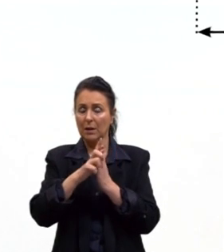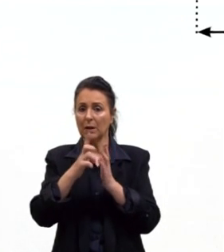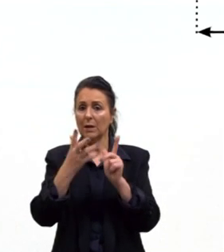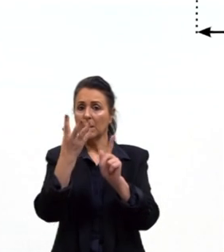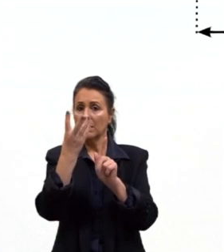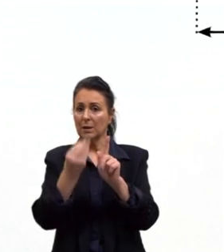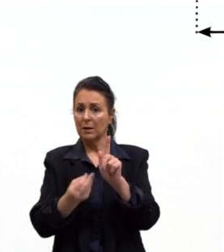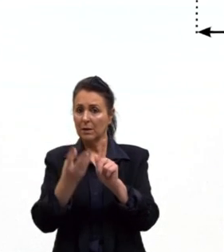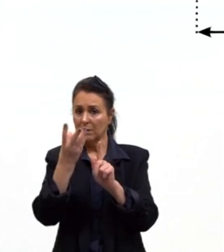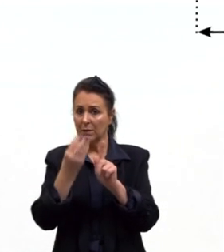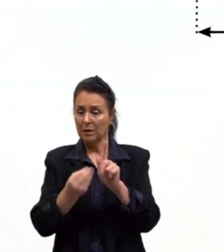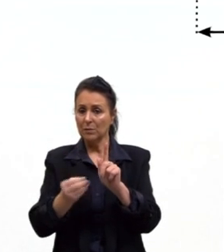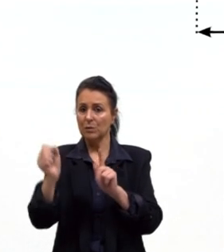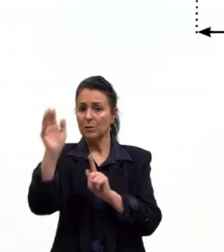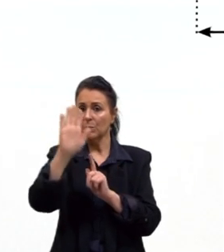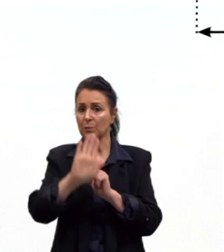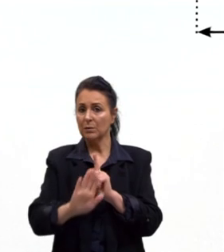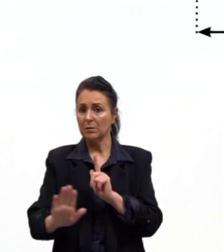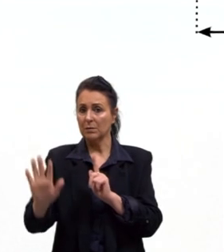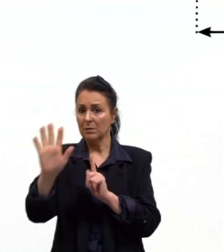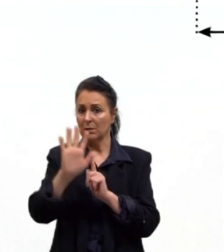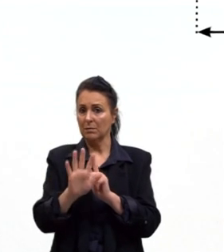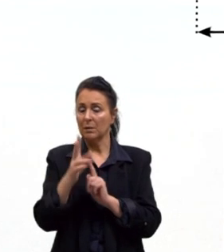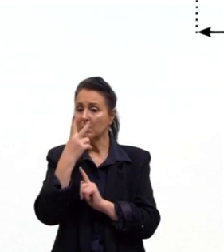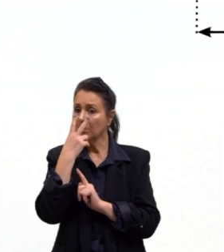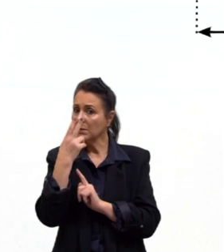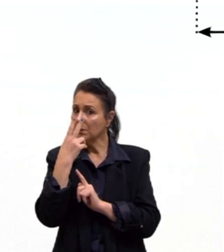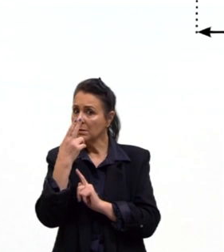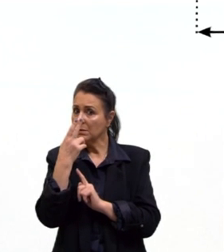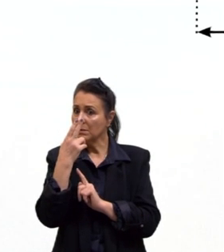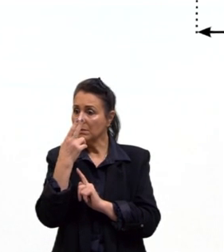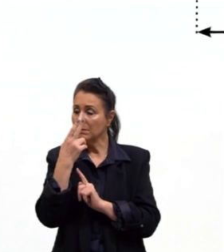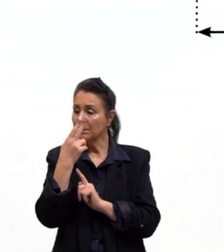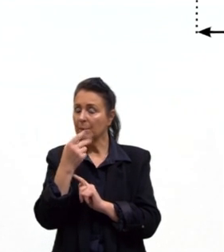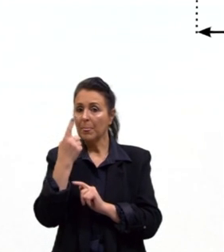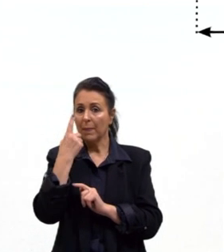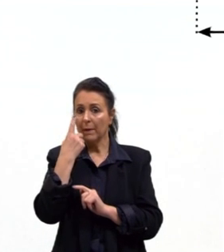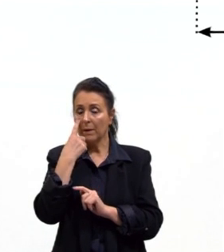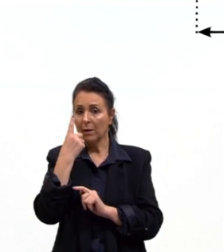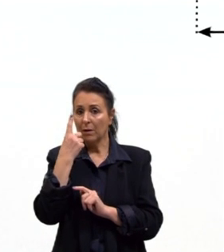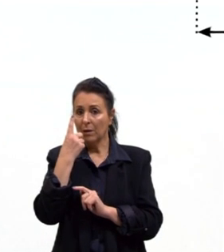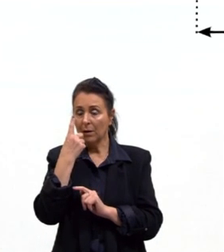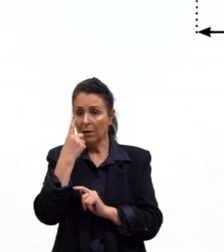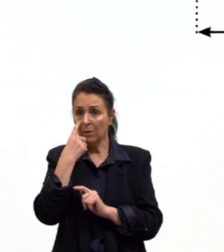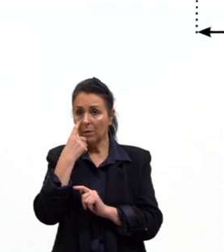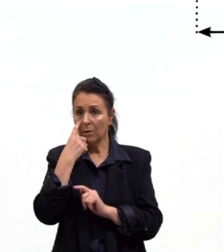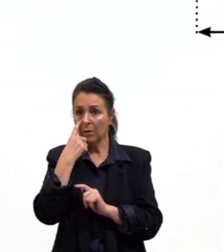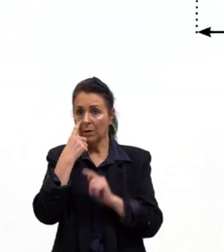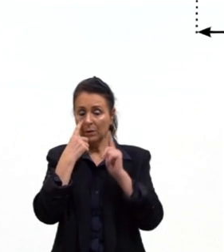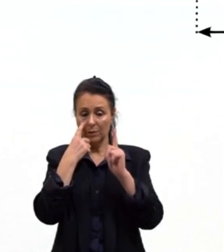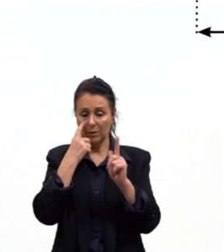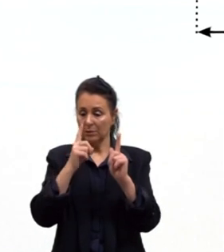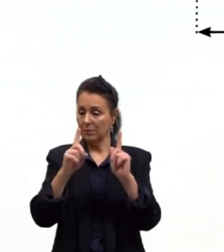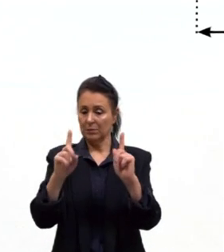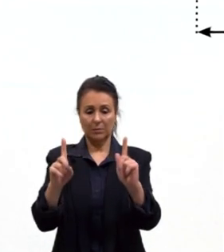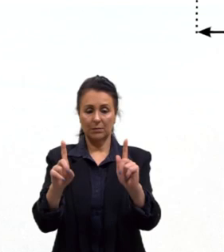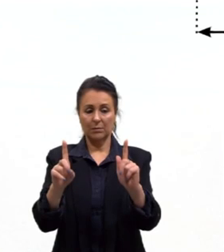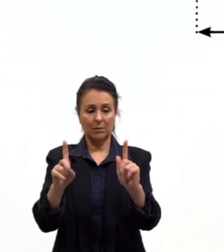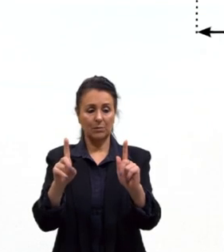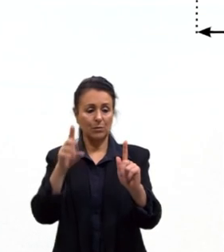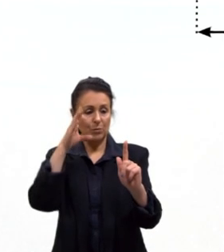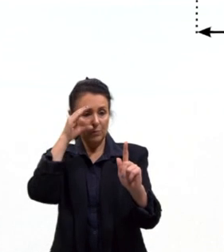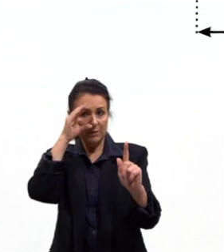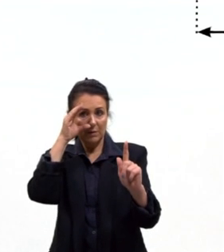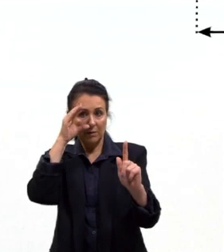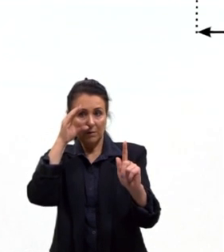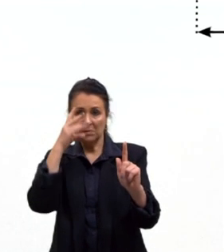gravitação universal elas são bem parecidas né ó vejam que quando a gente coloca uma do lado da outra a gente consegue